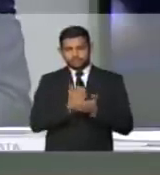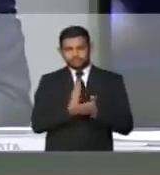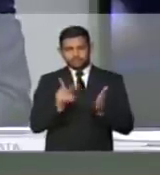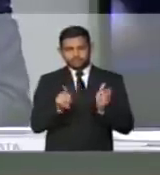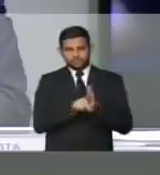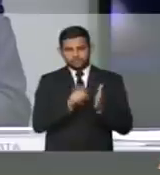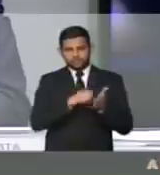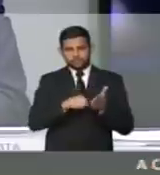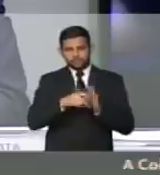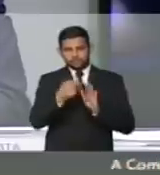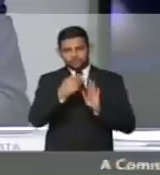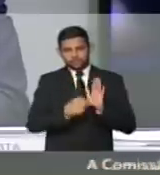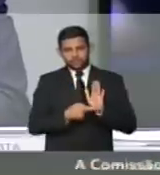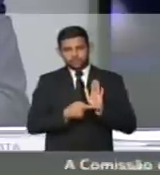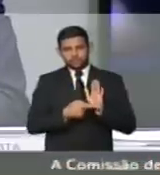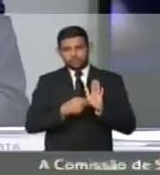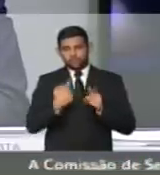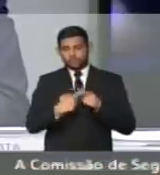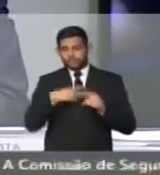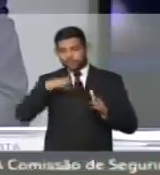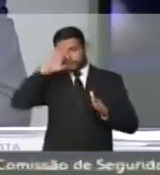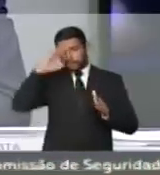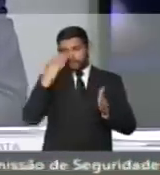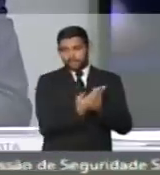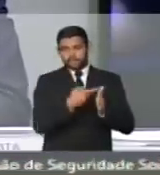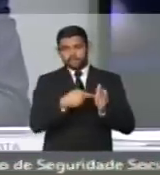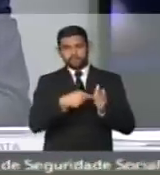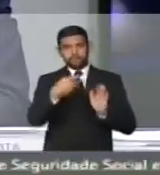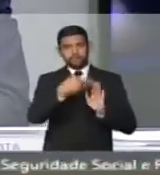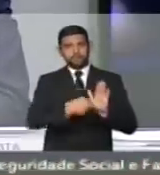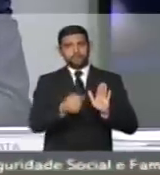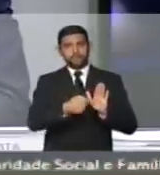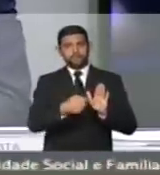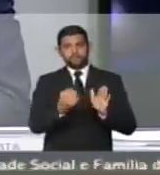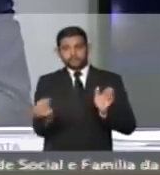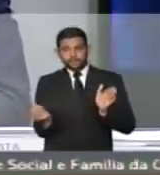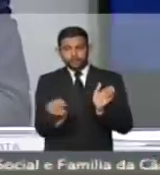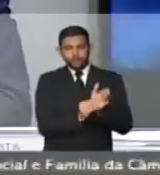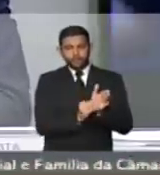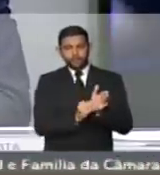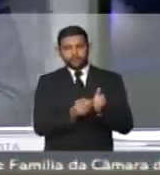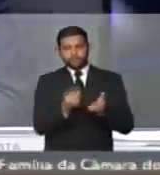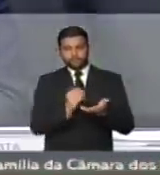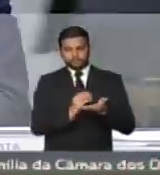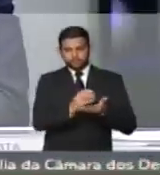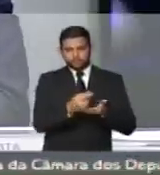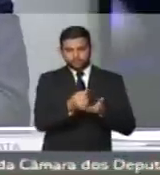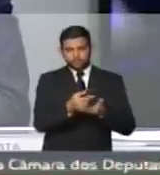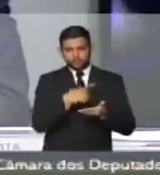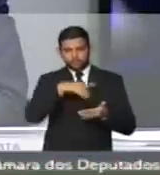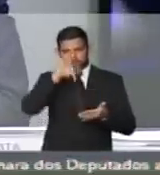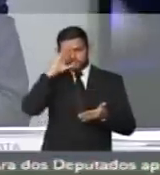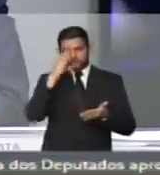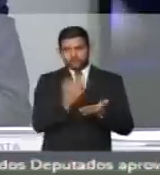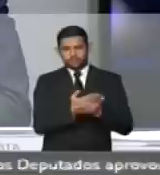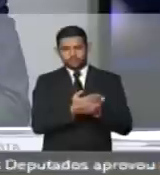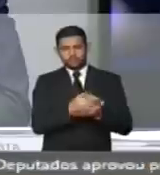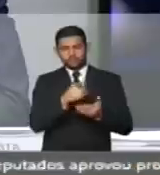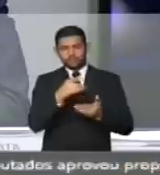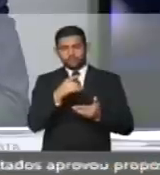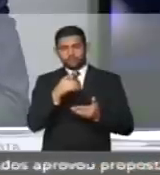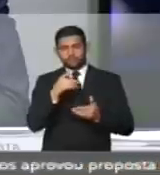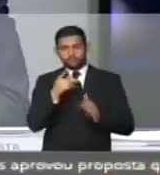próprio aval no projeto, é porque você acredita no projeto. Se você bota seu próprio capital no projeto, porque você acredita no